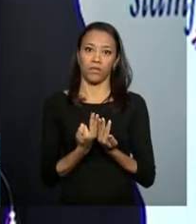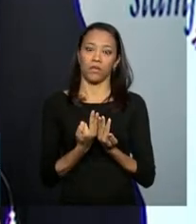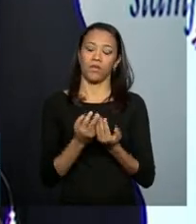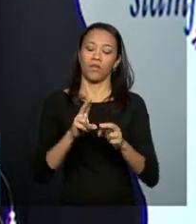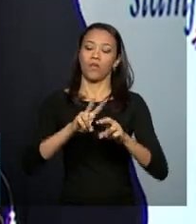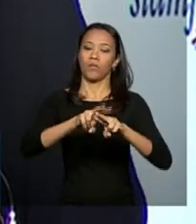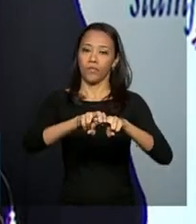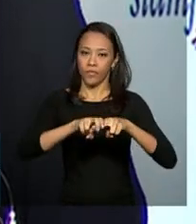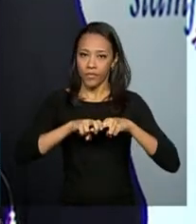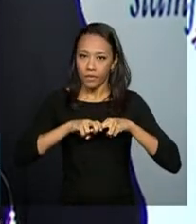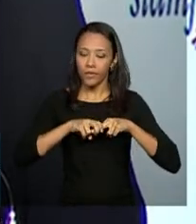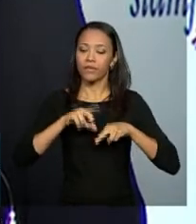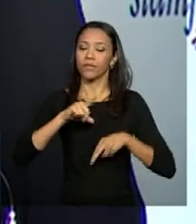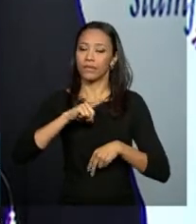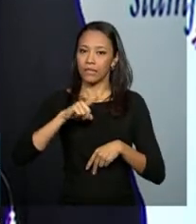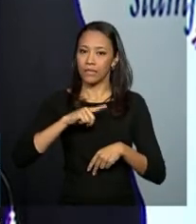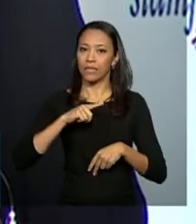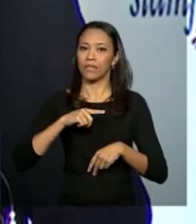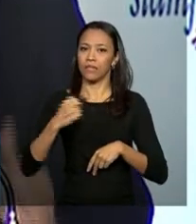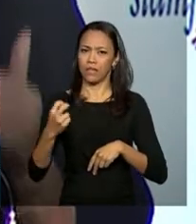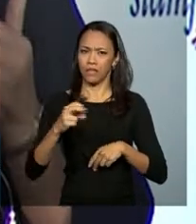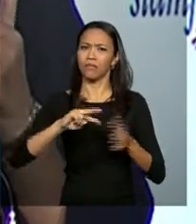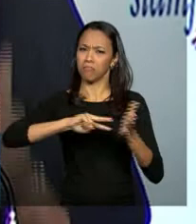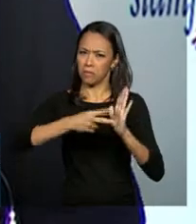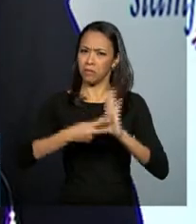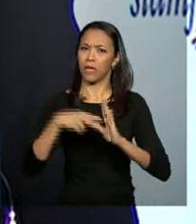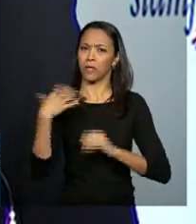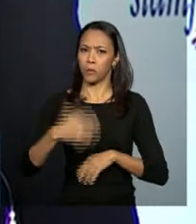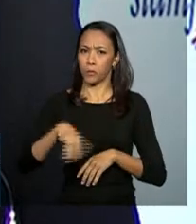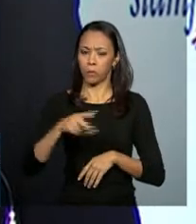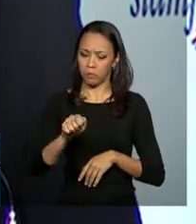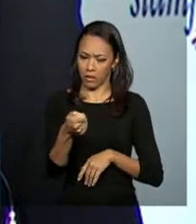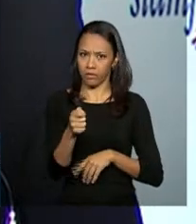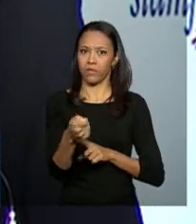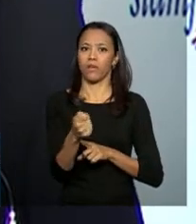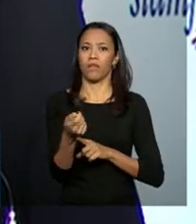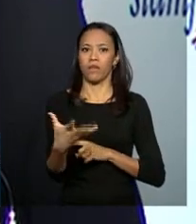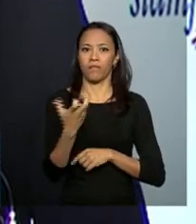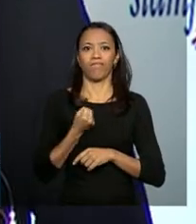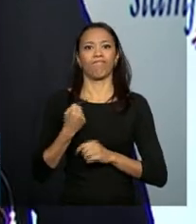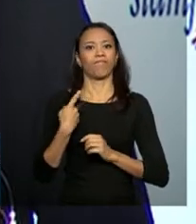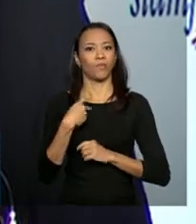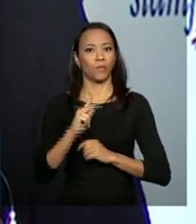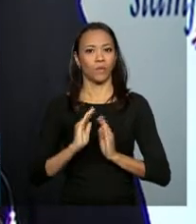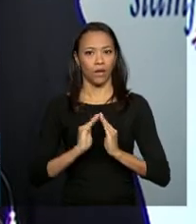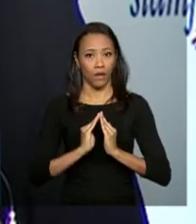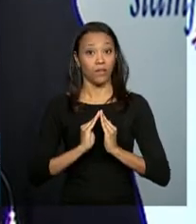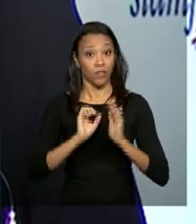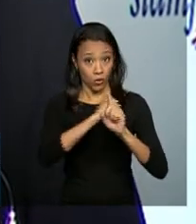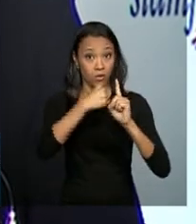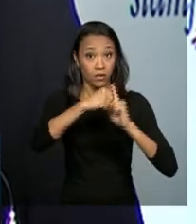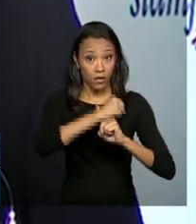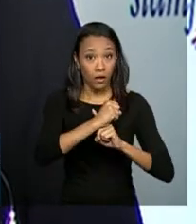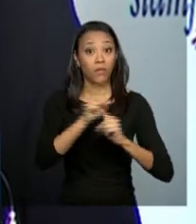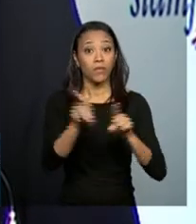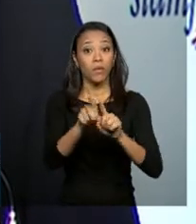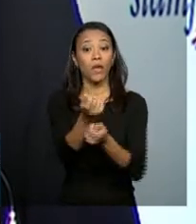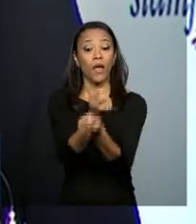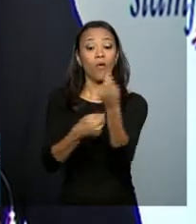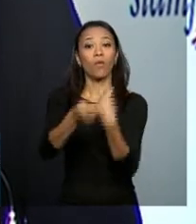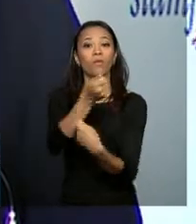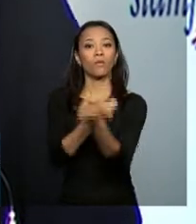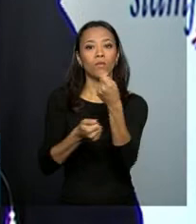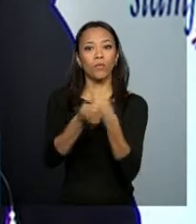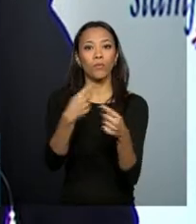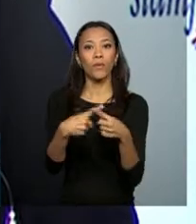grande significação, tanto do ponto de vista social quanto econômico, porque